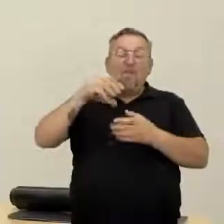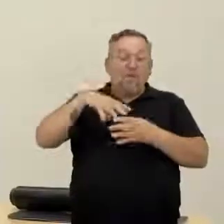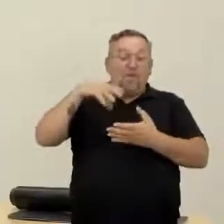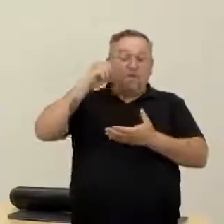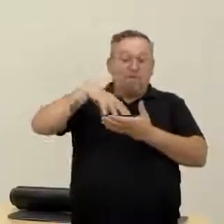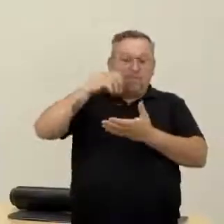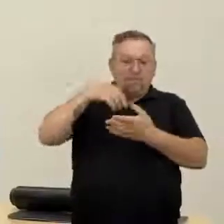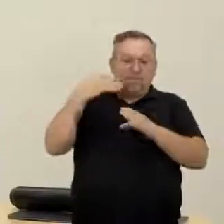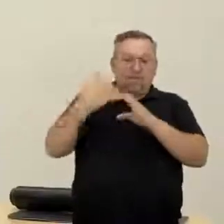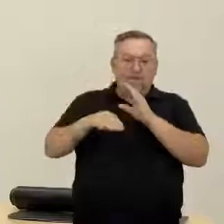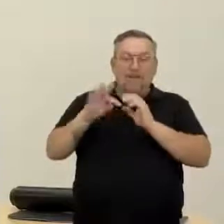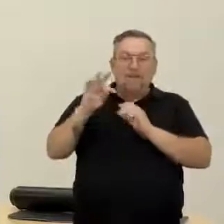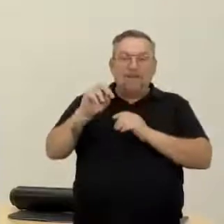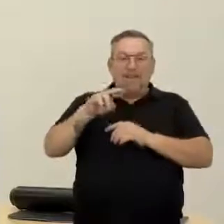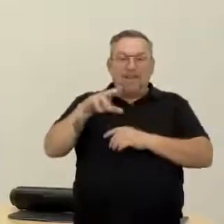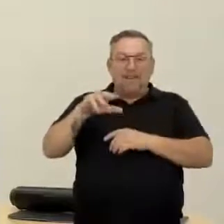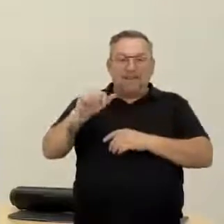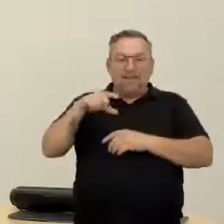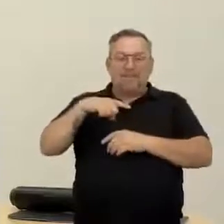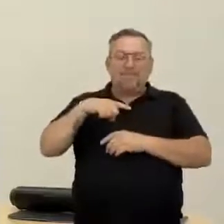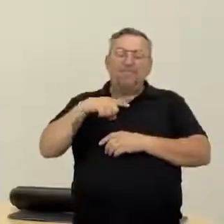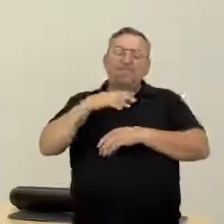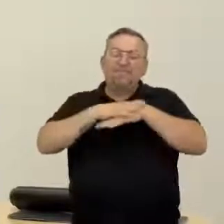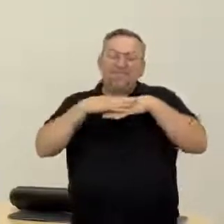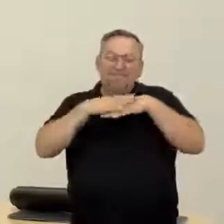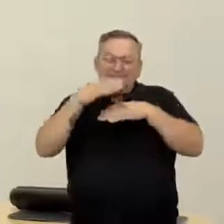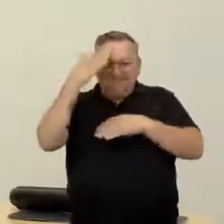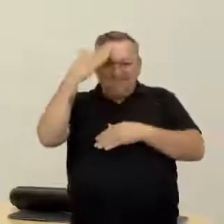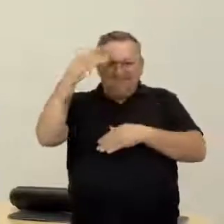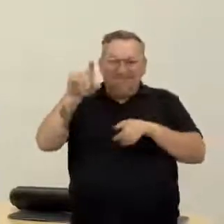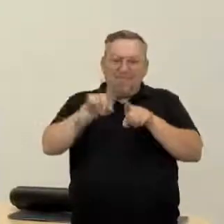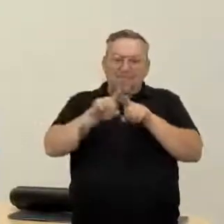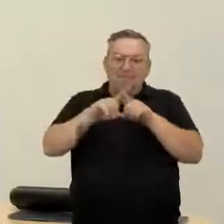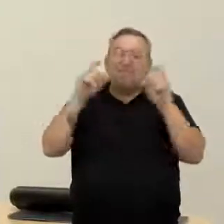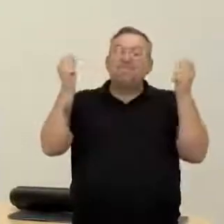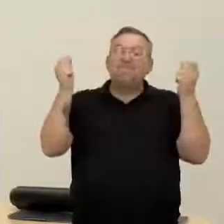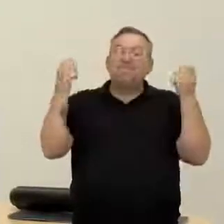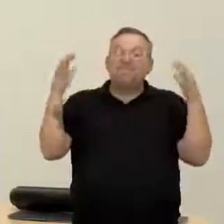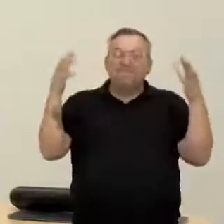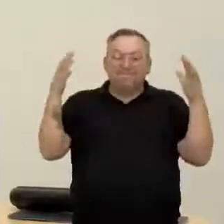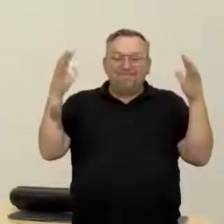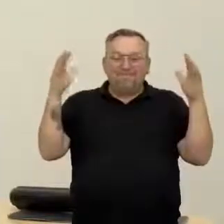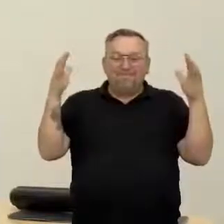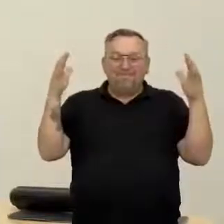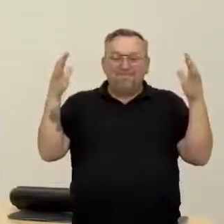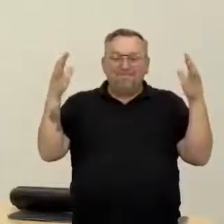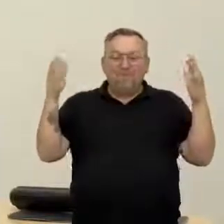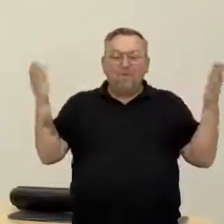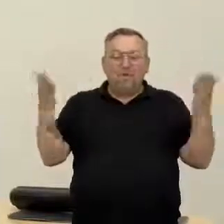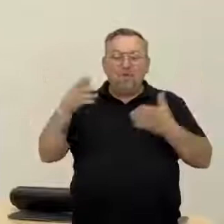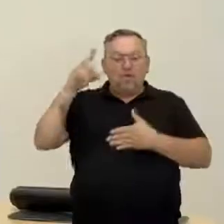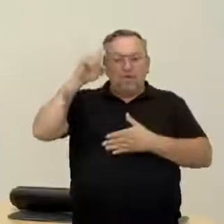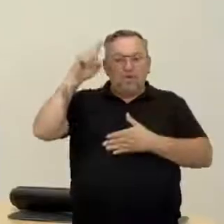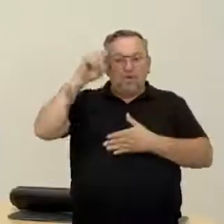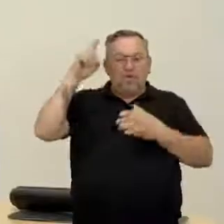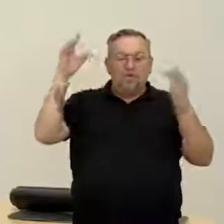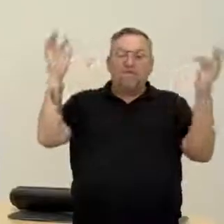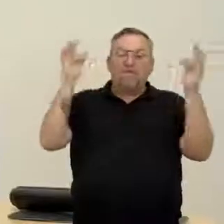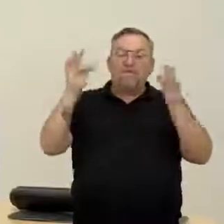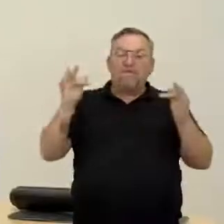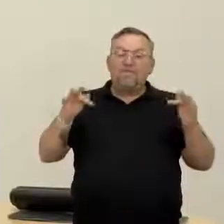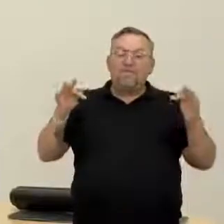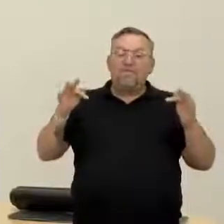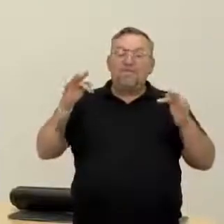para Tereza. Tereza, o meu carinho, o meu agradecimento, minhas felicitações para você. Que seu dia seja repleto